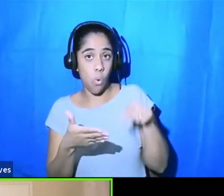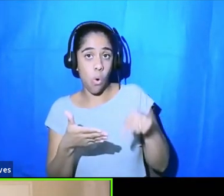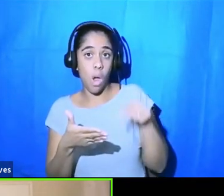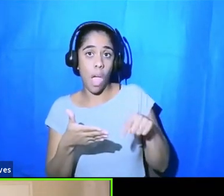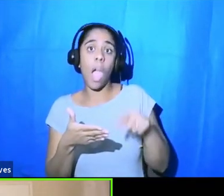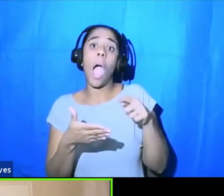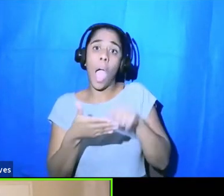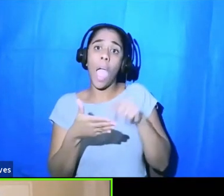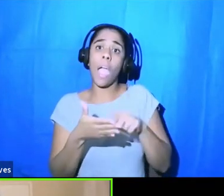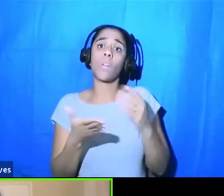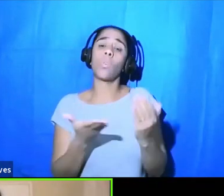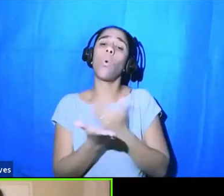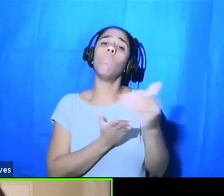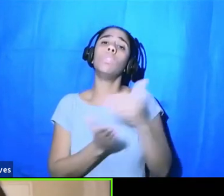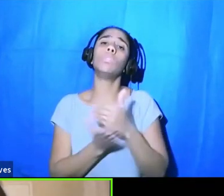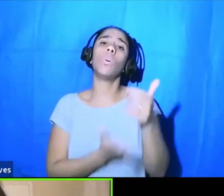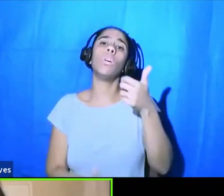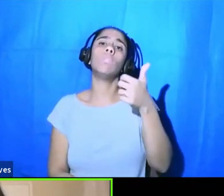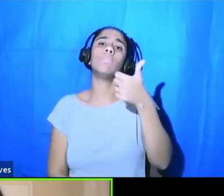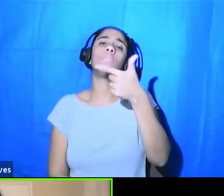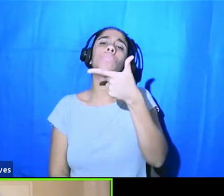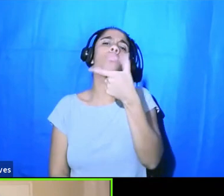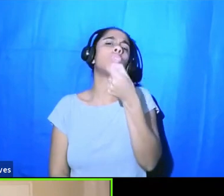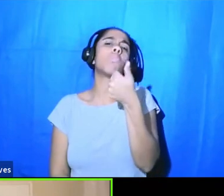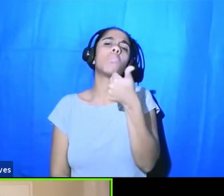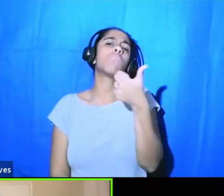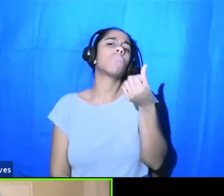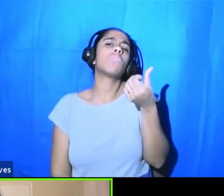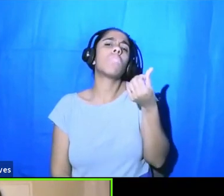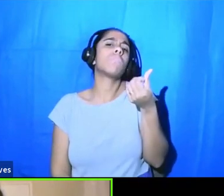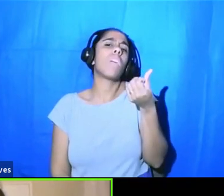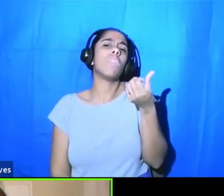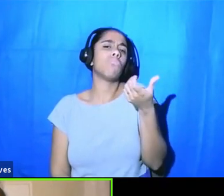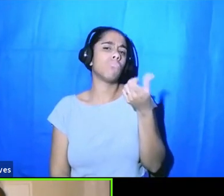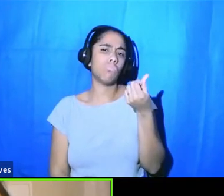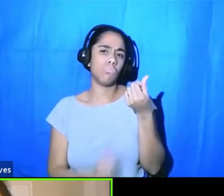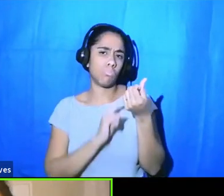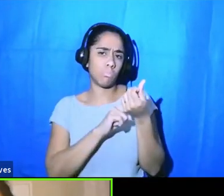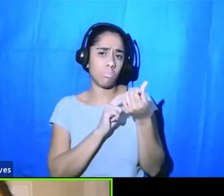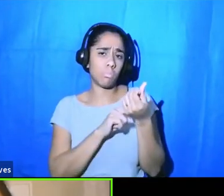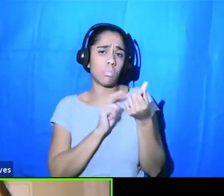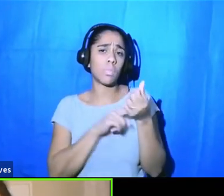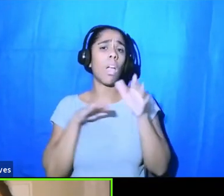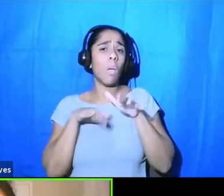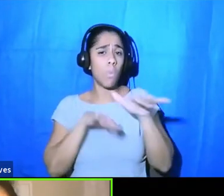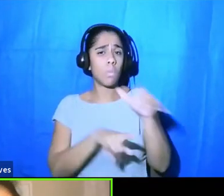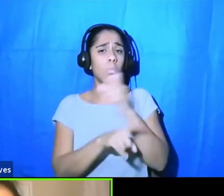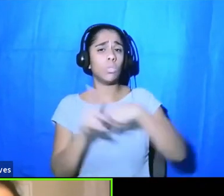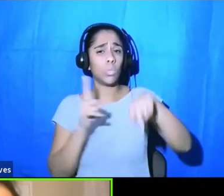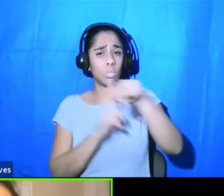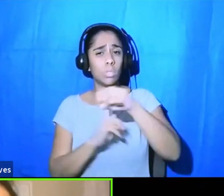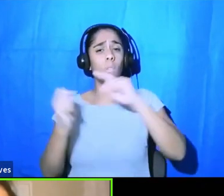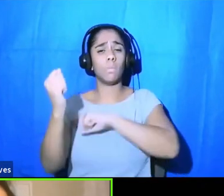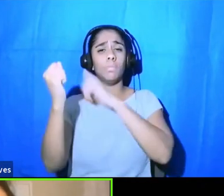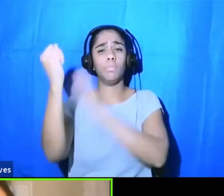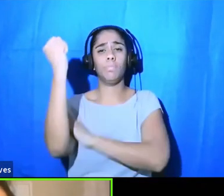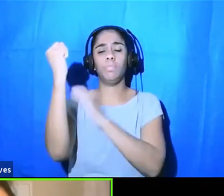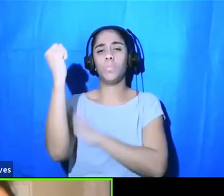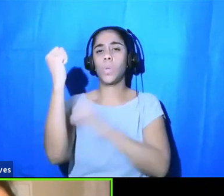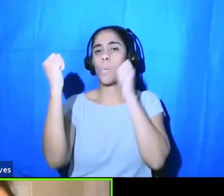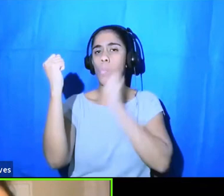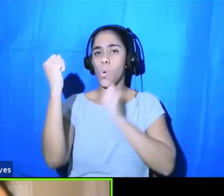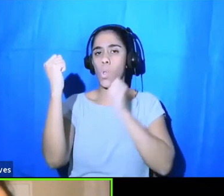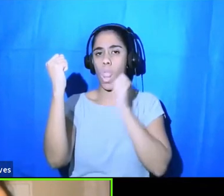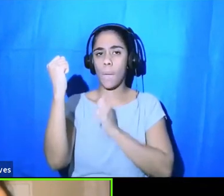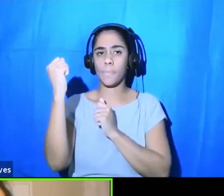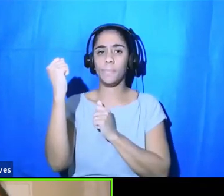há al menos dois niveis. Um nível no qual a sido o movimento social feminista o que